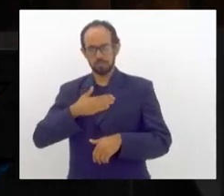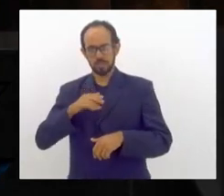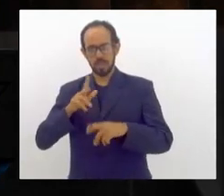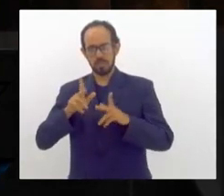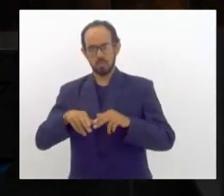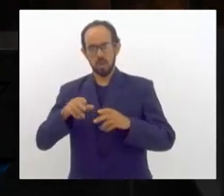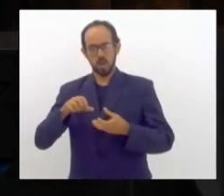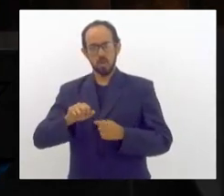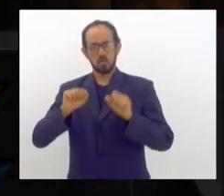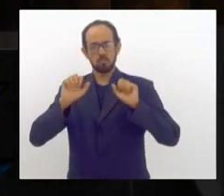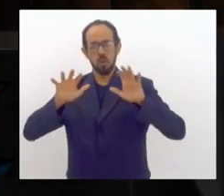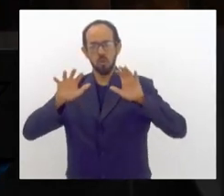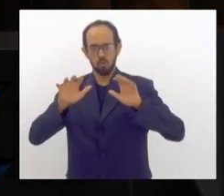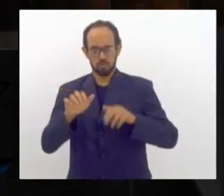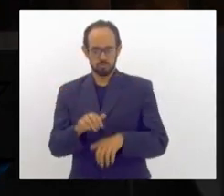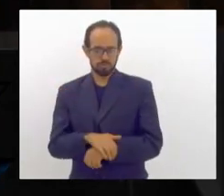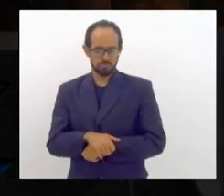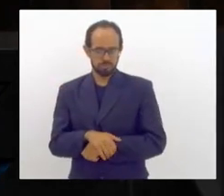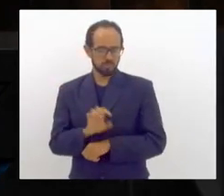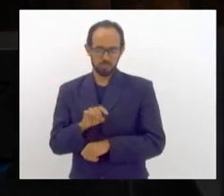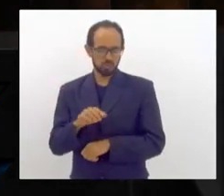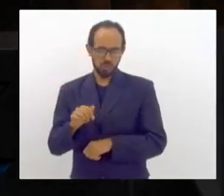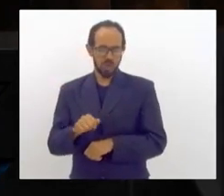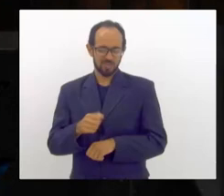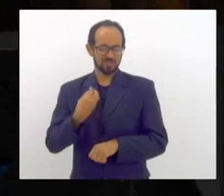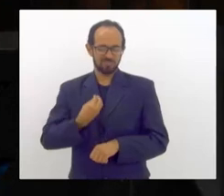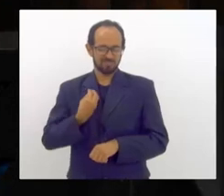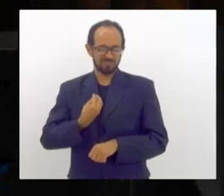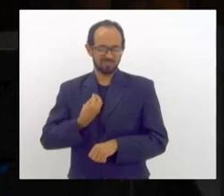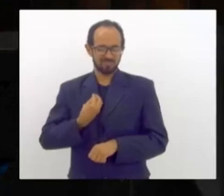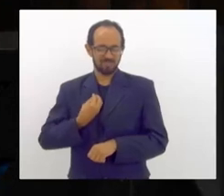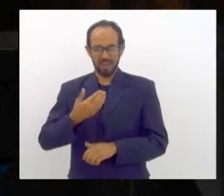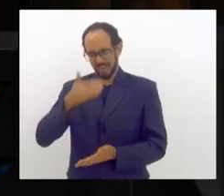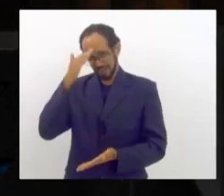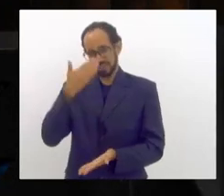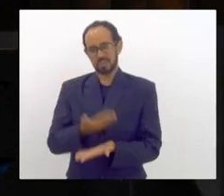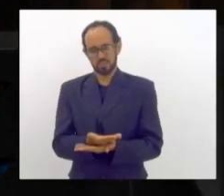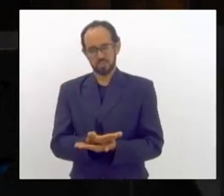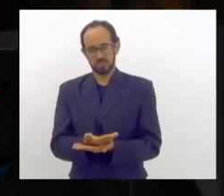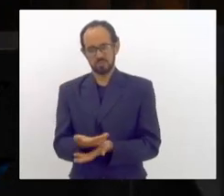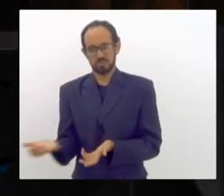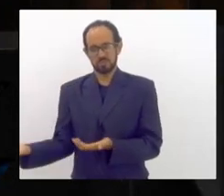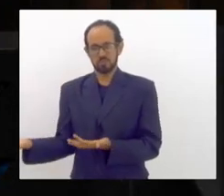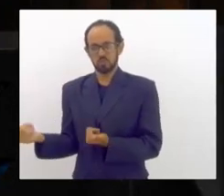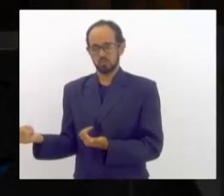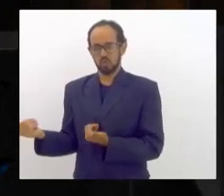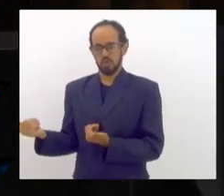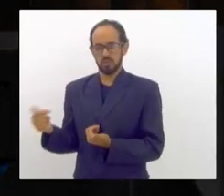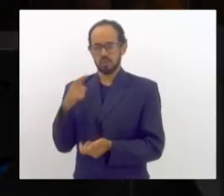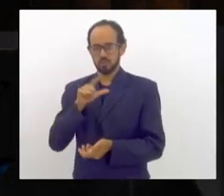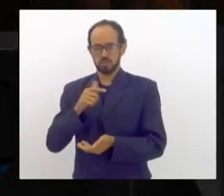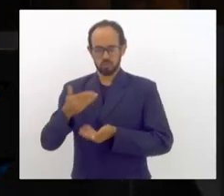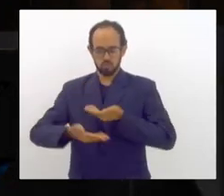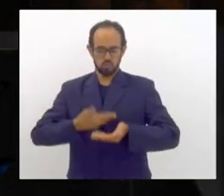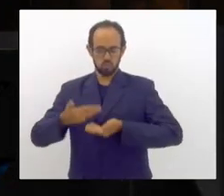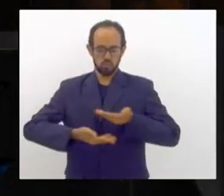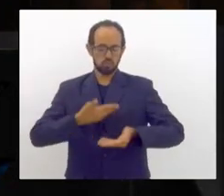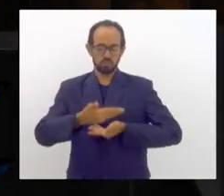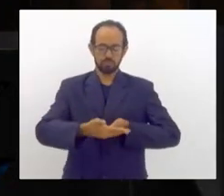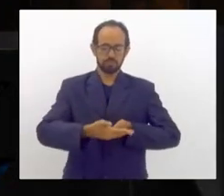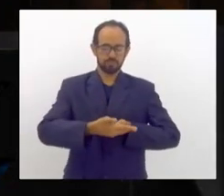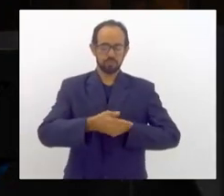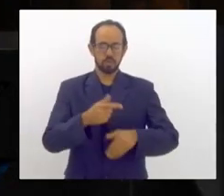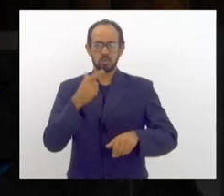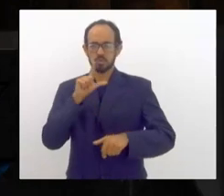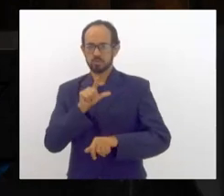Só existe para quem acredita. Mas para o jovem, não. Talvez para o jovem se enturmar, para o jovem